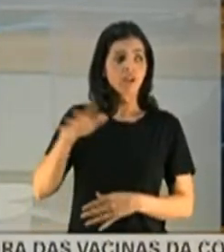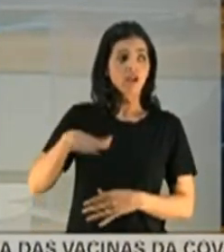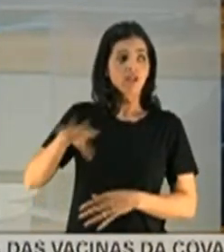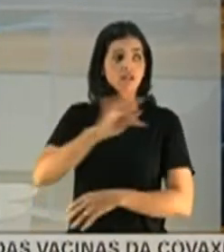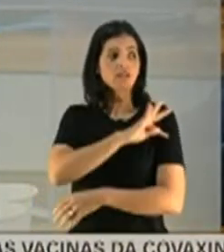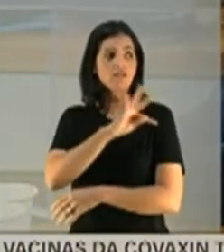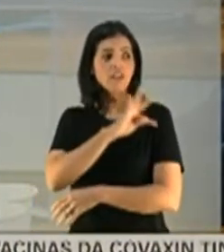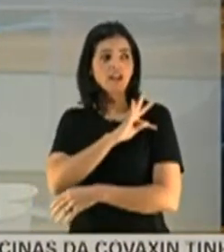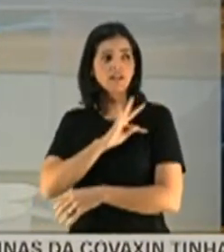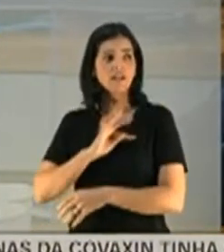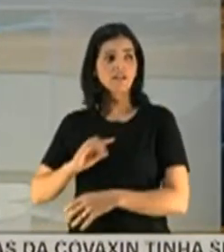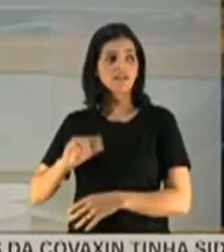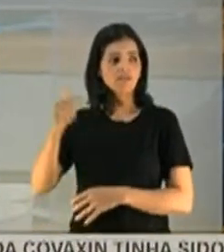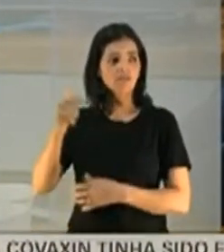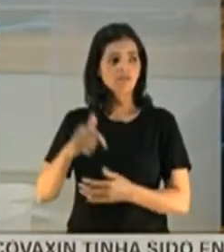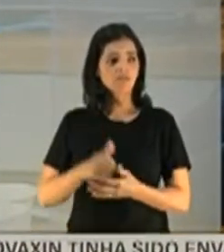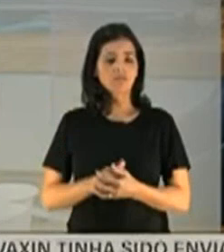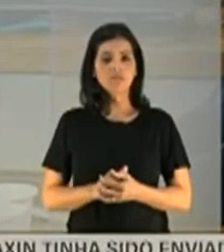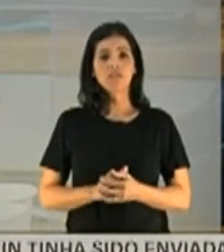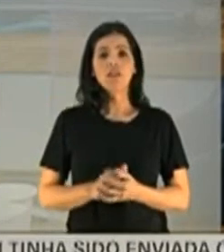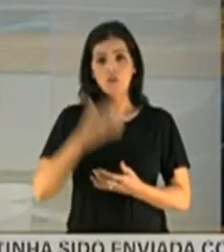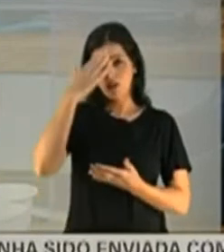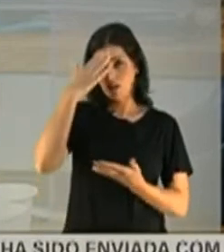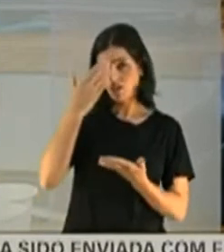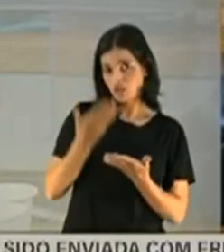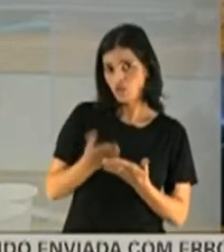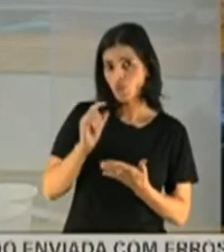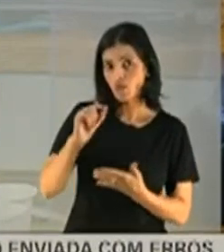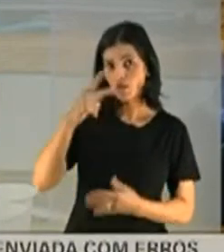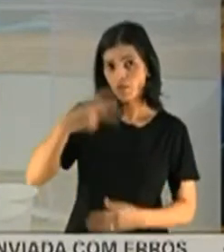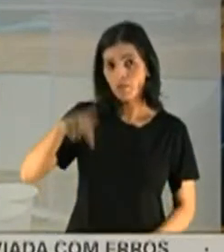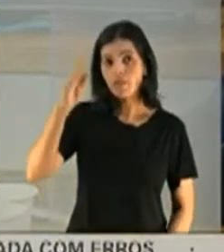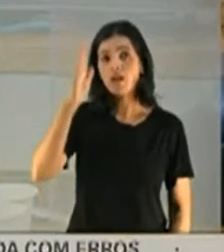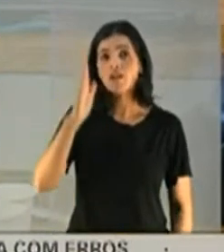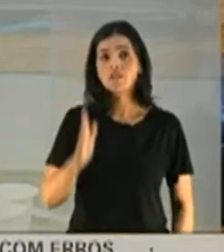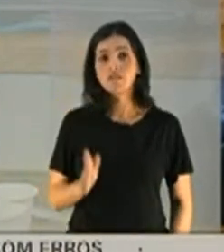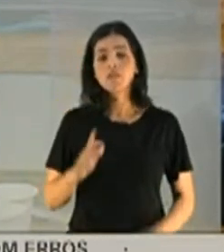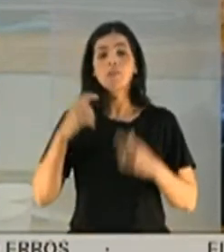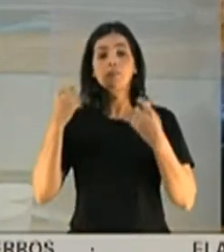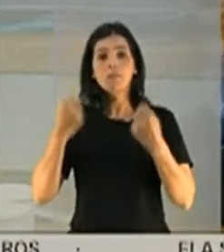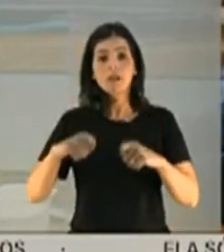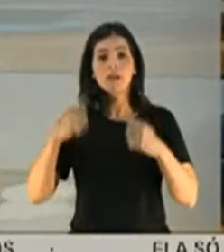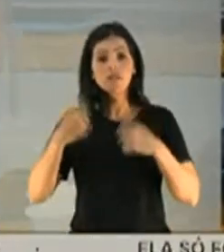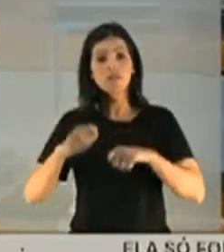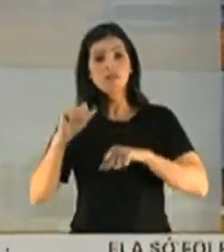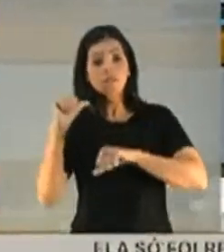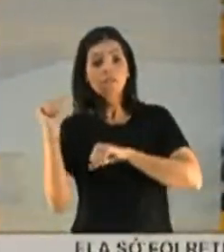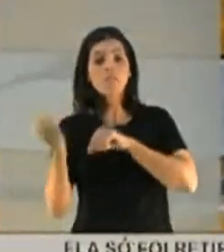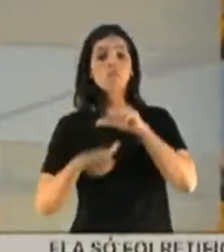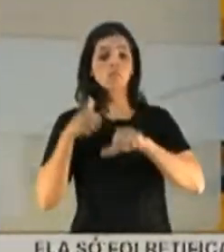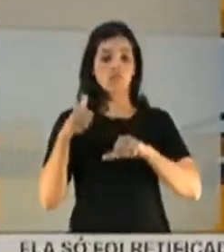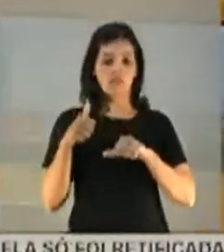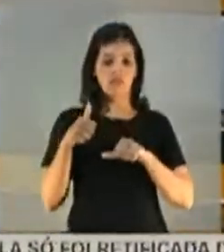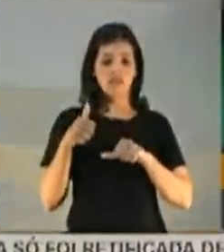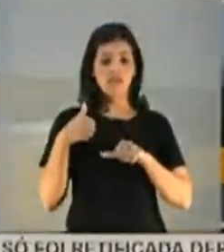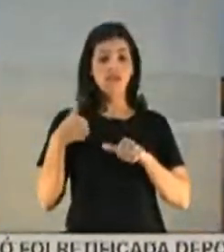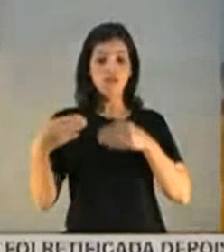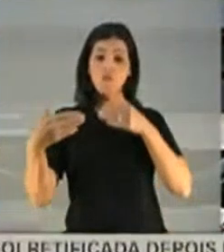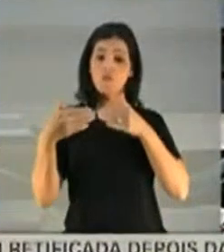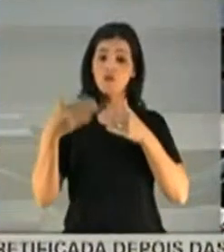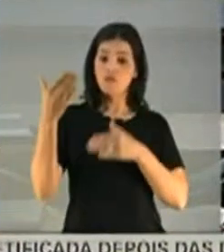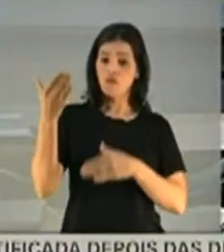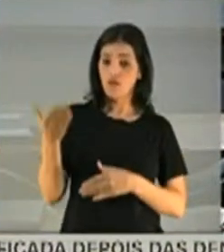porque eu acredito que o Brasil precisa virar a página. Nesse ponto eu concordo com o senhor, com